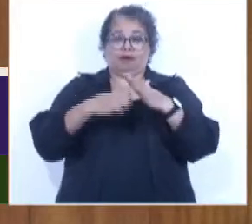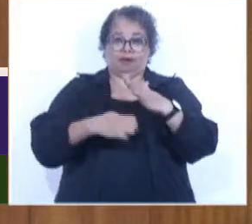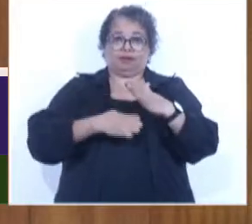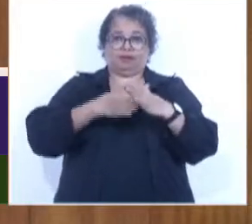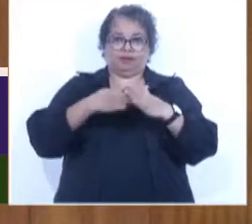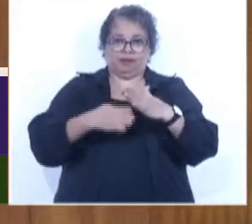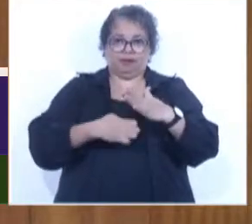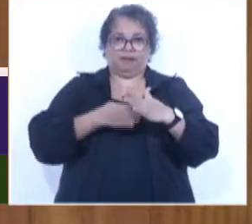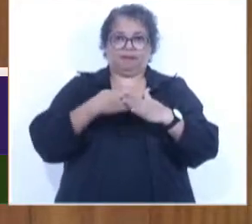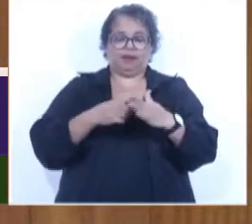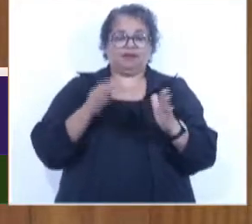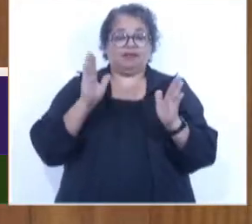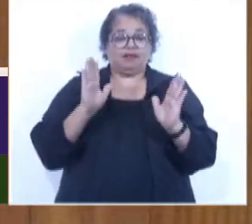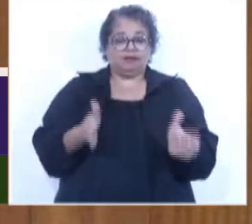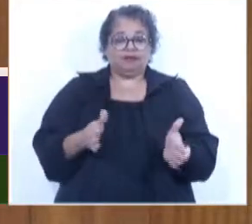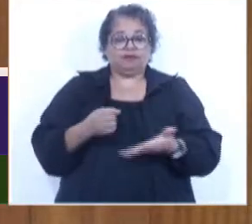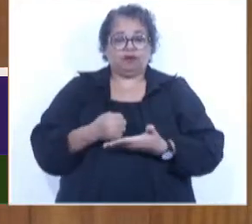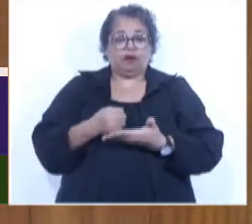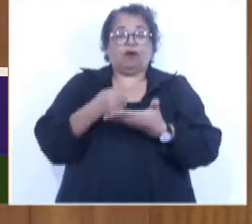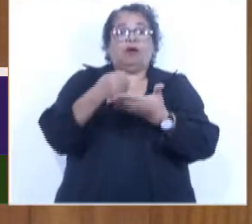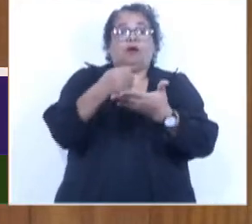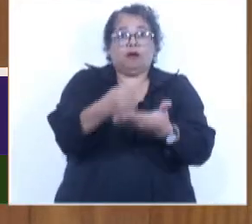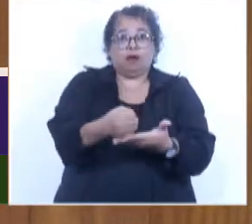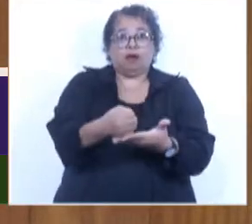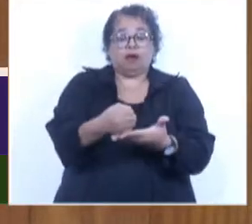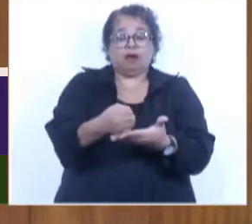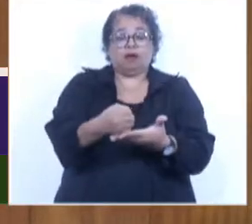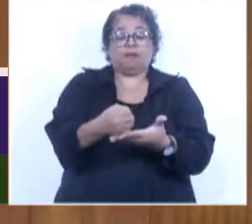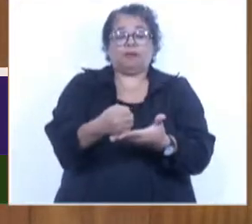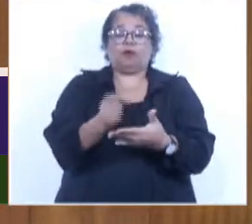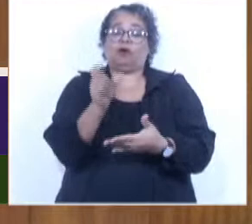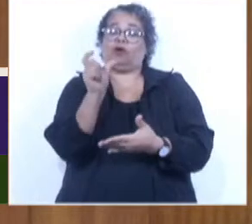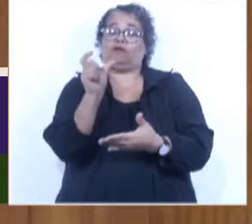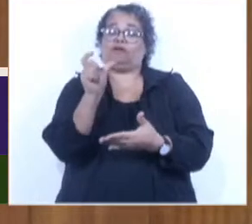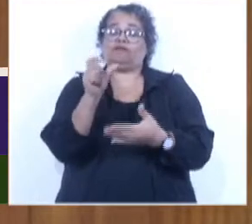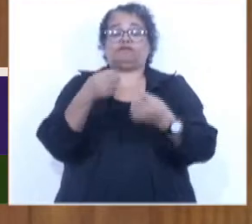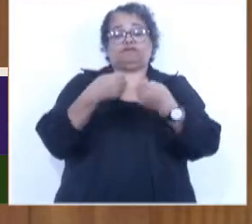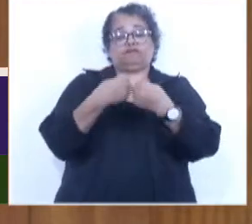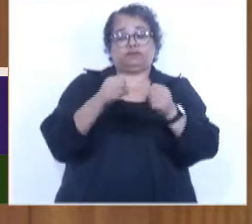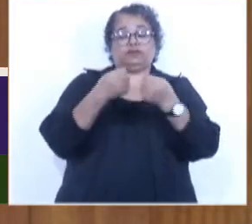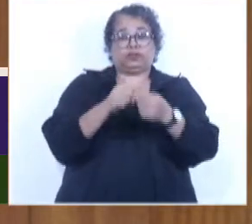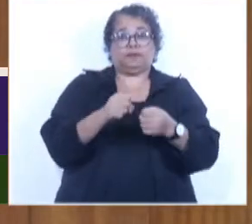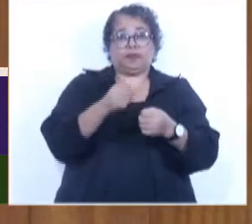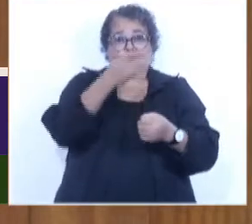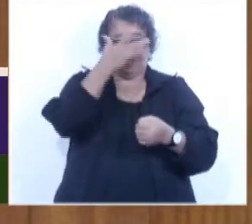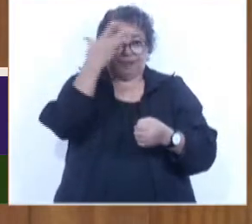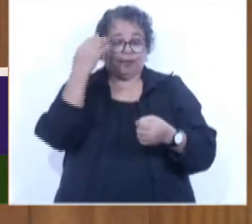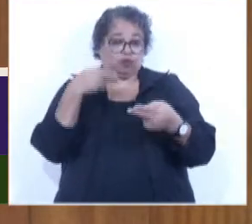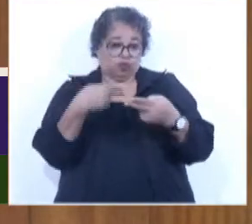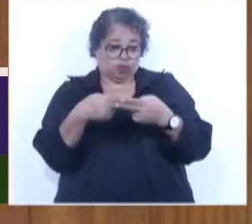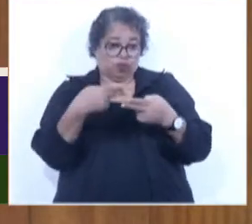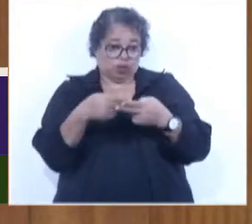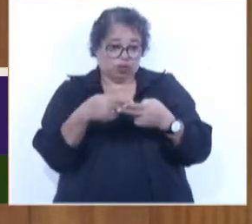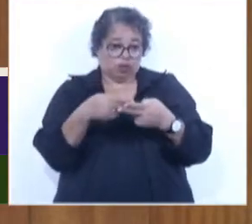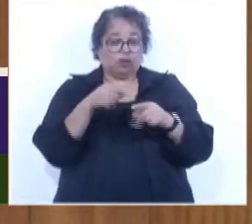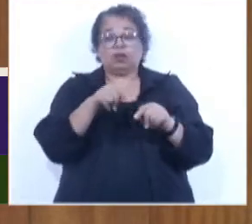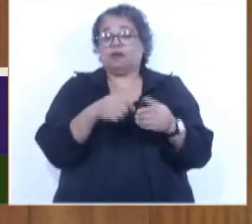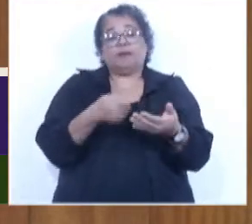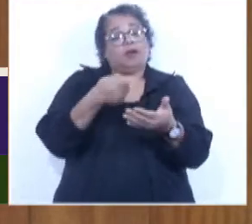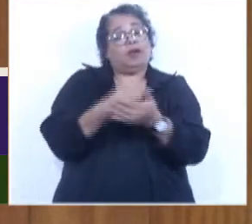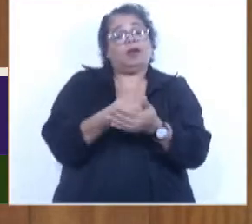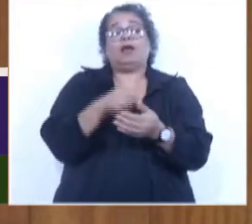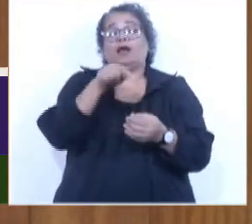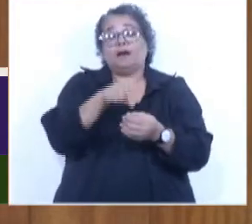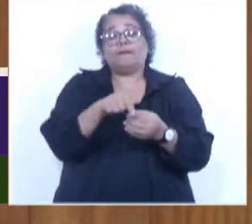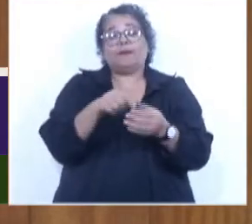hoje já contribui com o vale transporte do Trabalhador elas passem a contribuir com esse fundo e